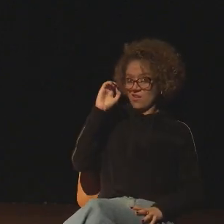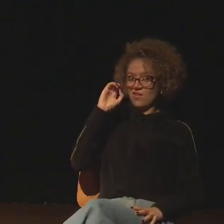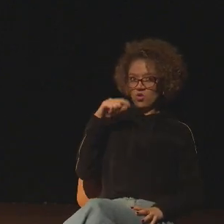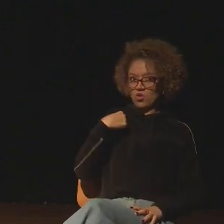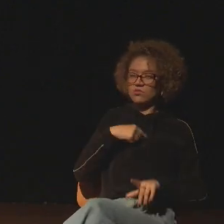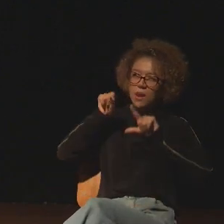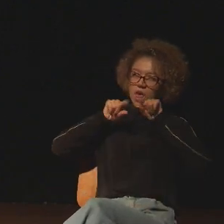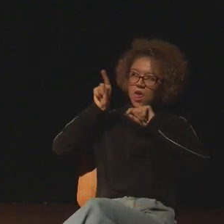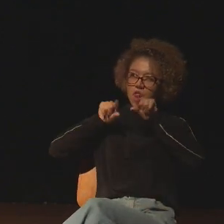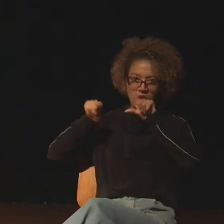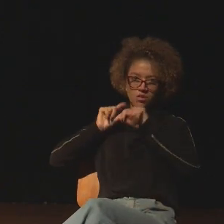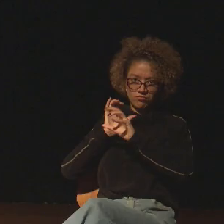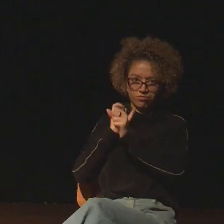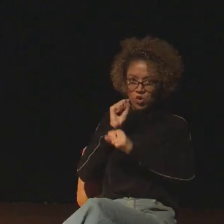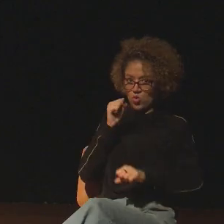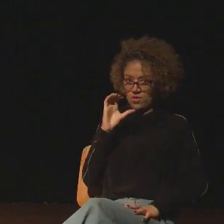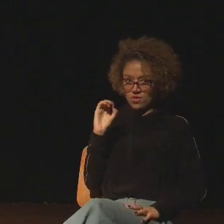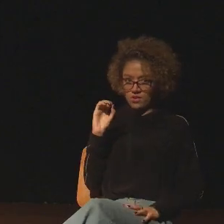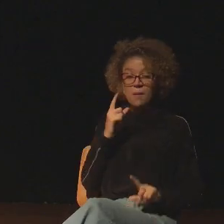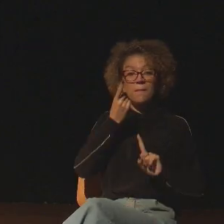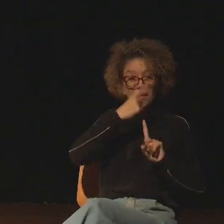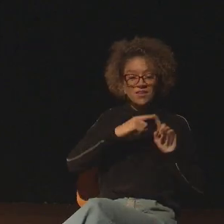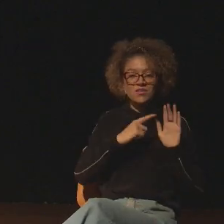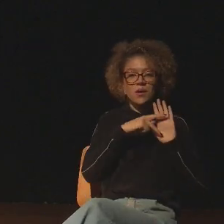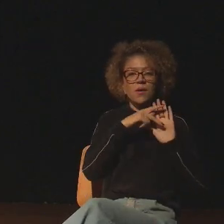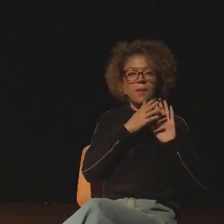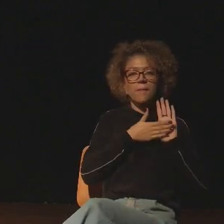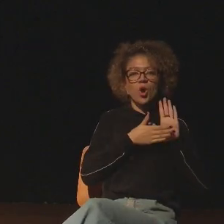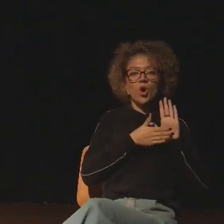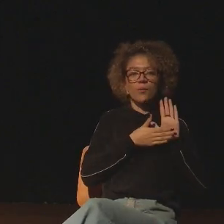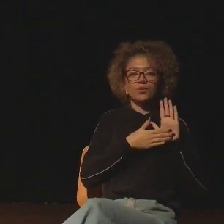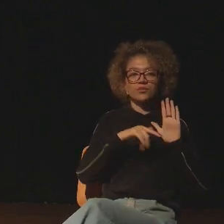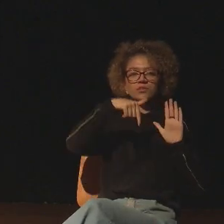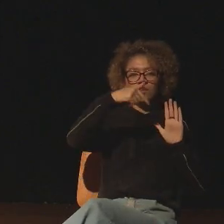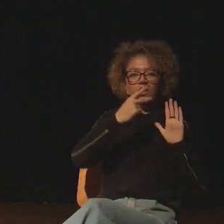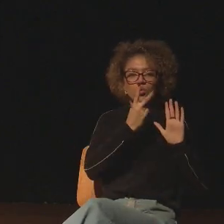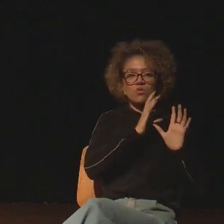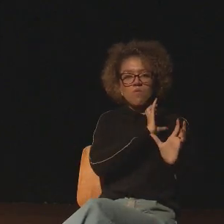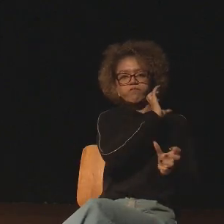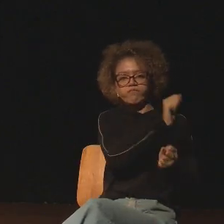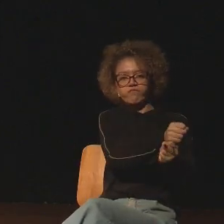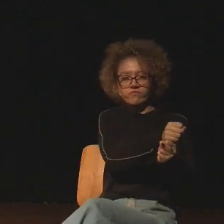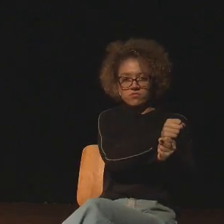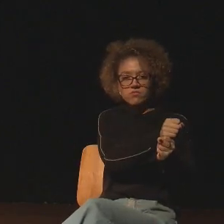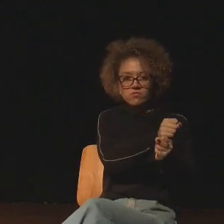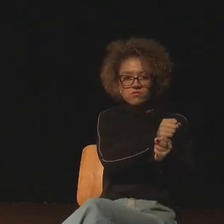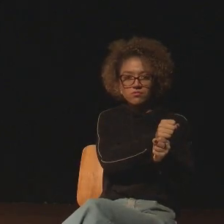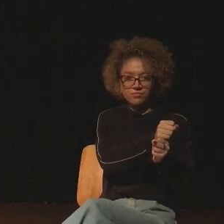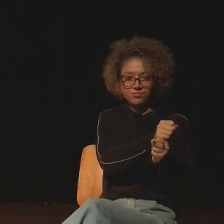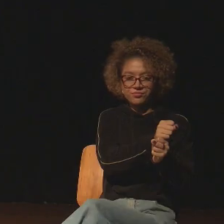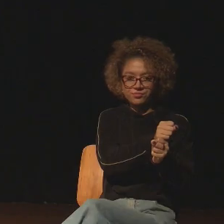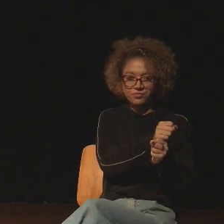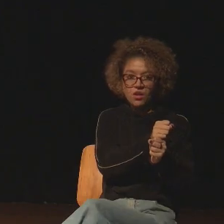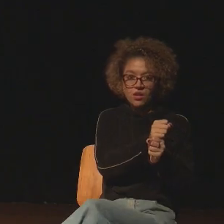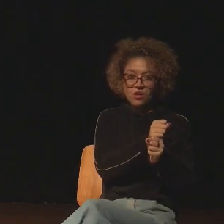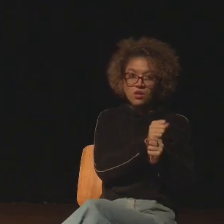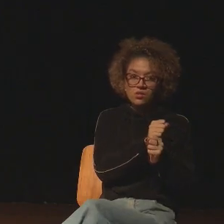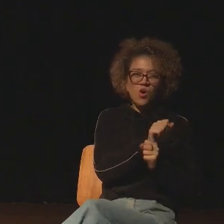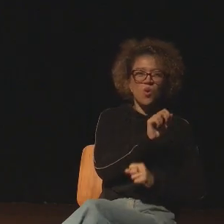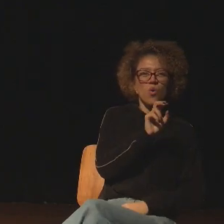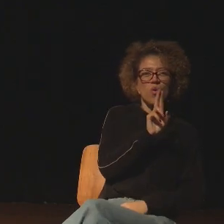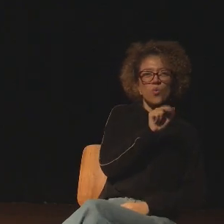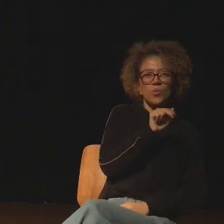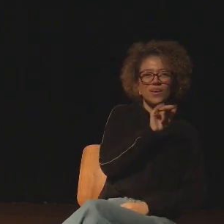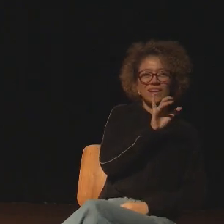e propostas que foram 72 ao todo. divididas entre únicas e frequentes, né, aquelas